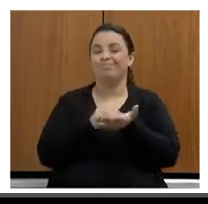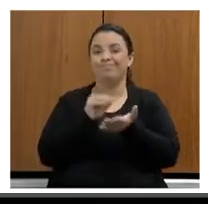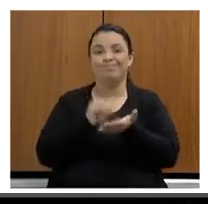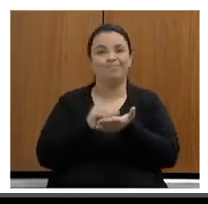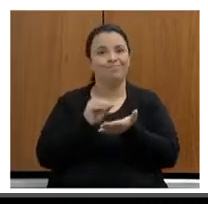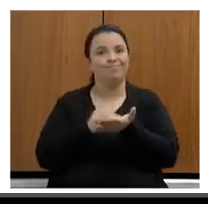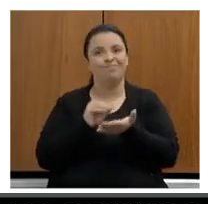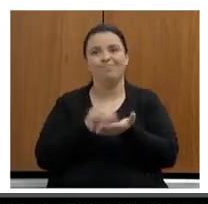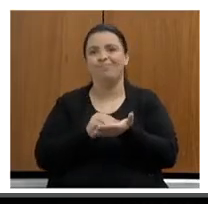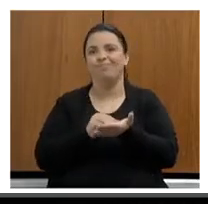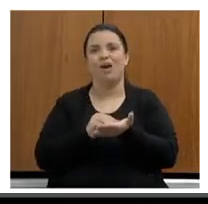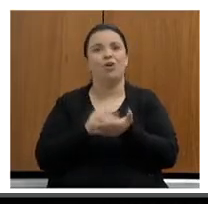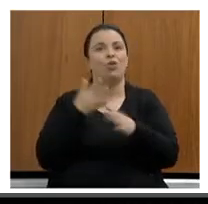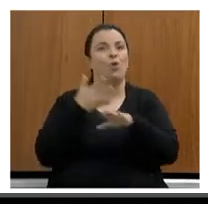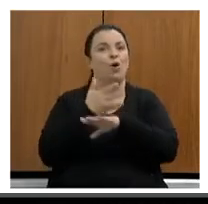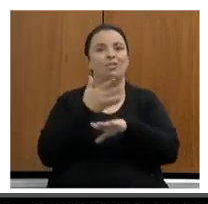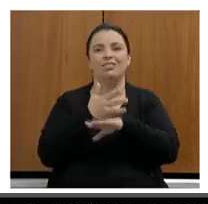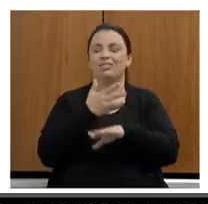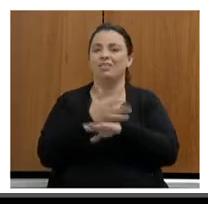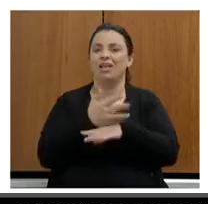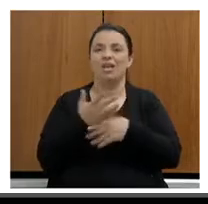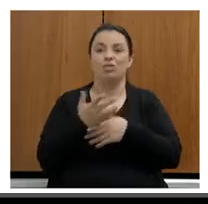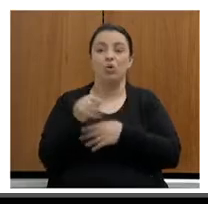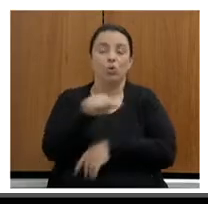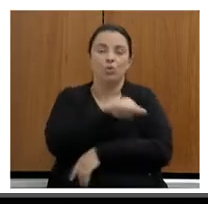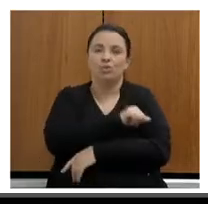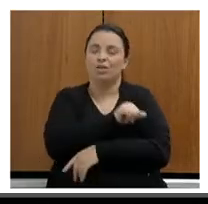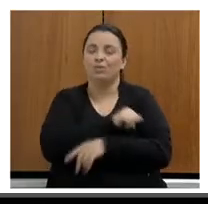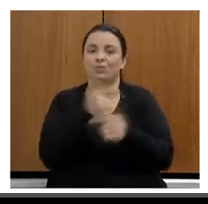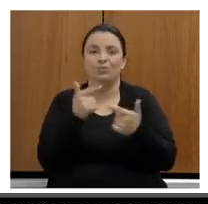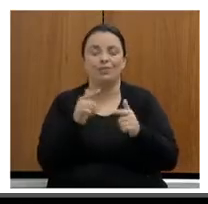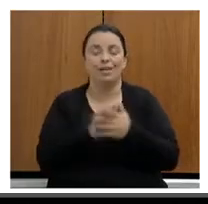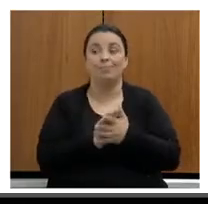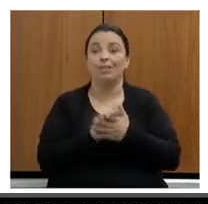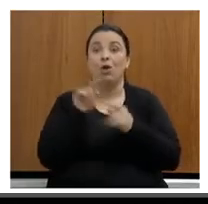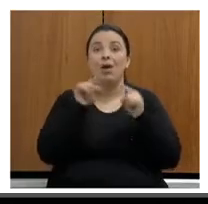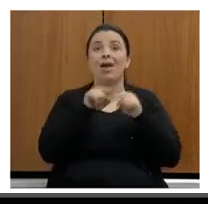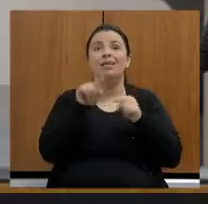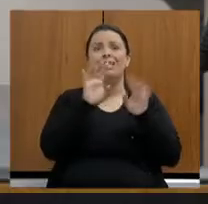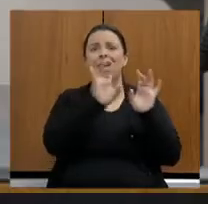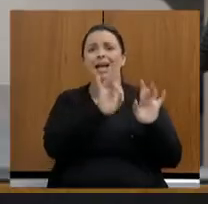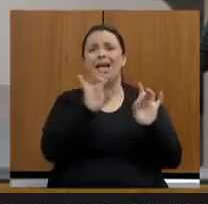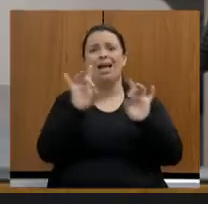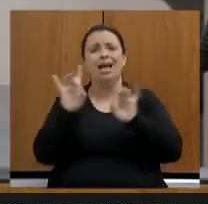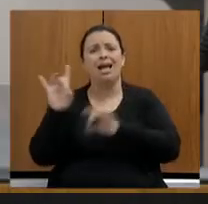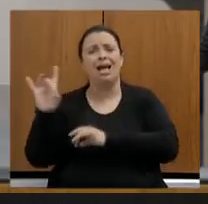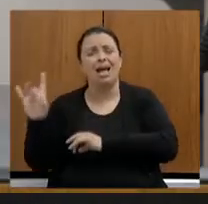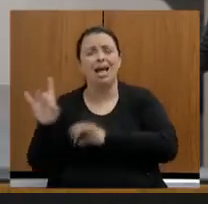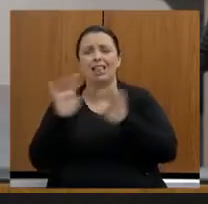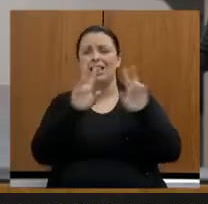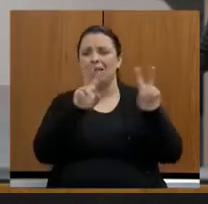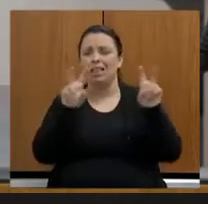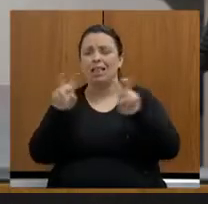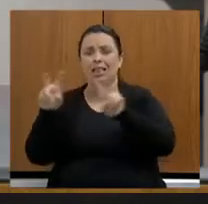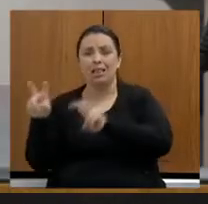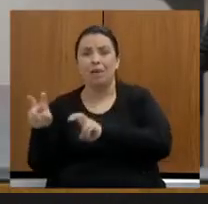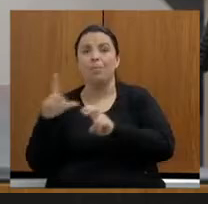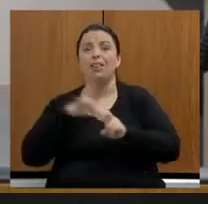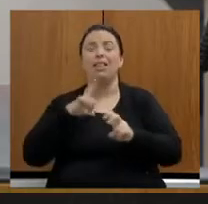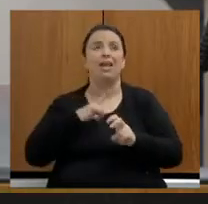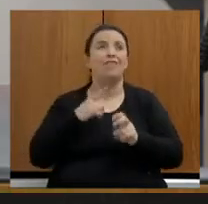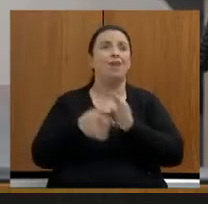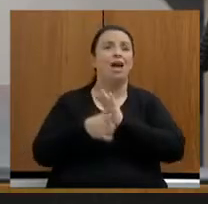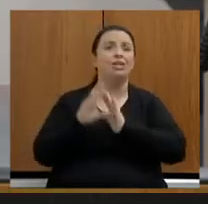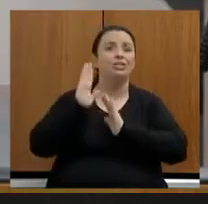toda para cada conclusão que eu estou apresentando foram no mínimo 4 horas de debate onde foram apresentados